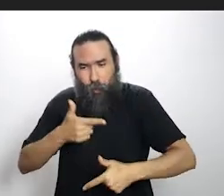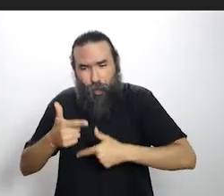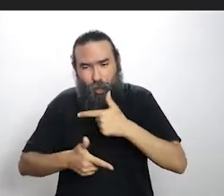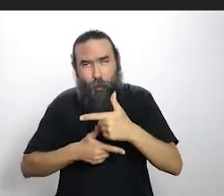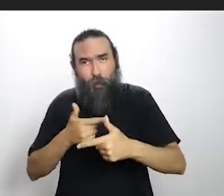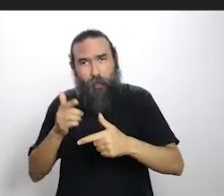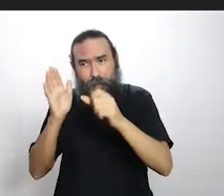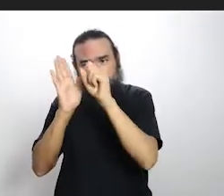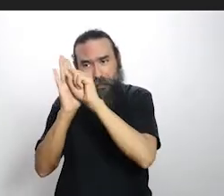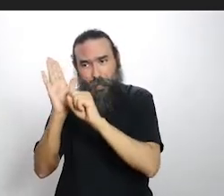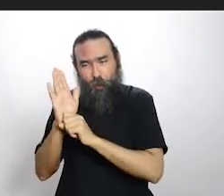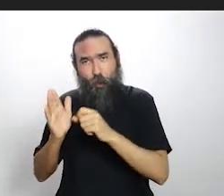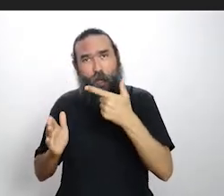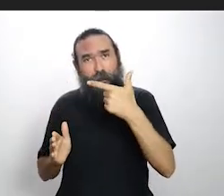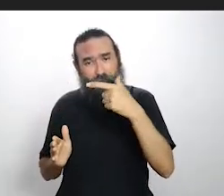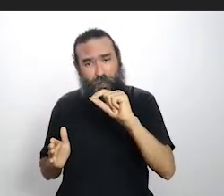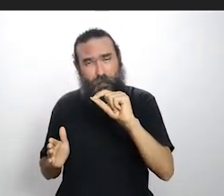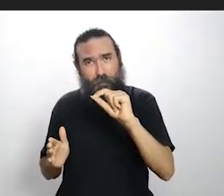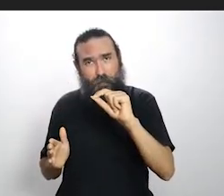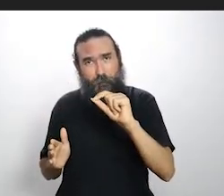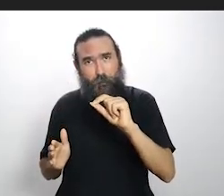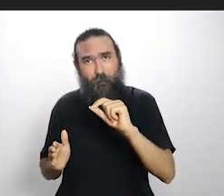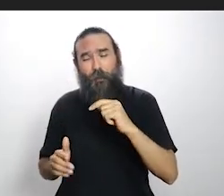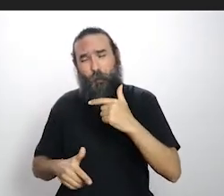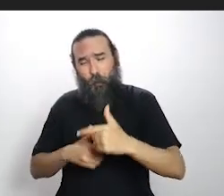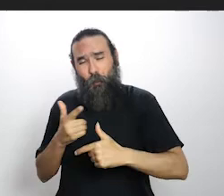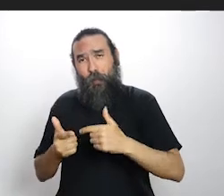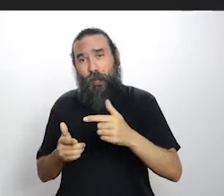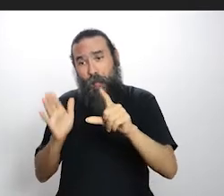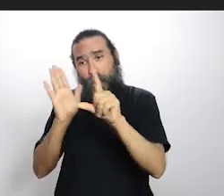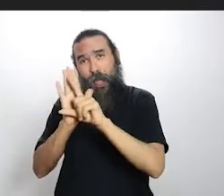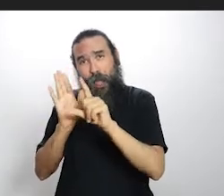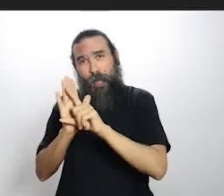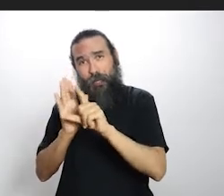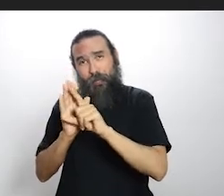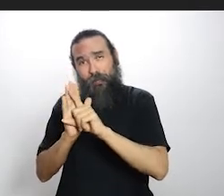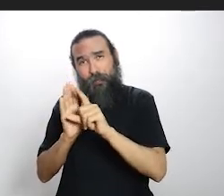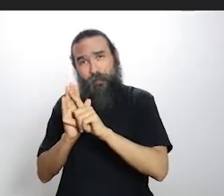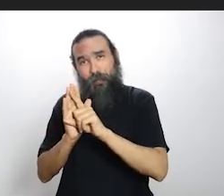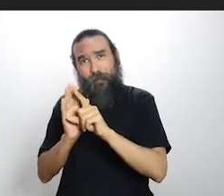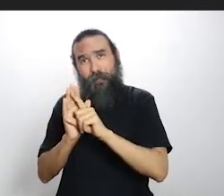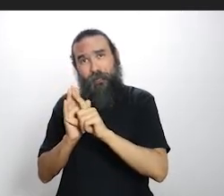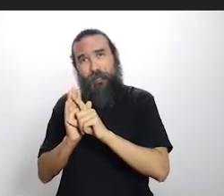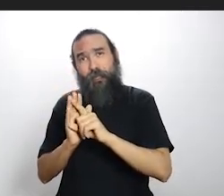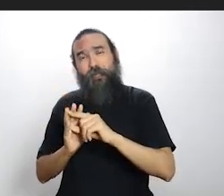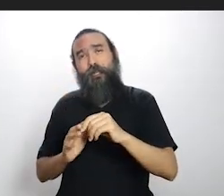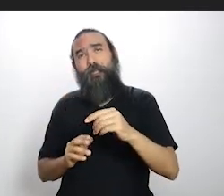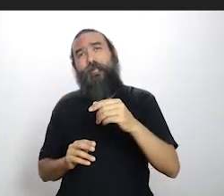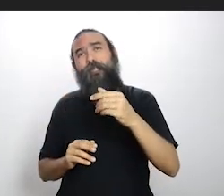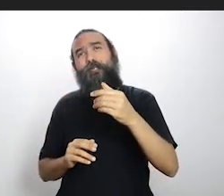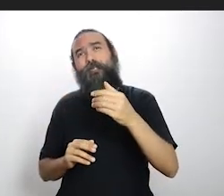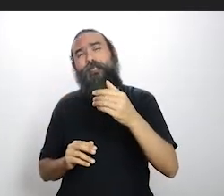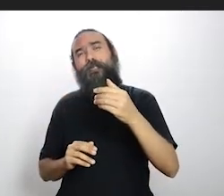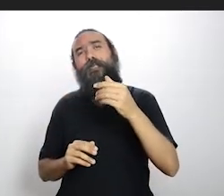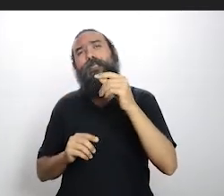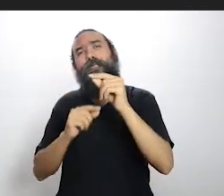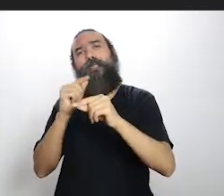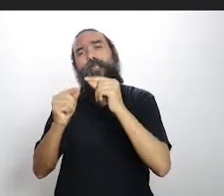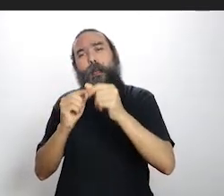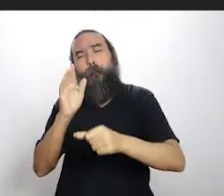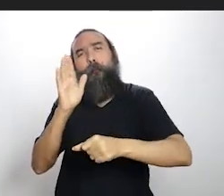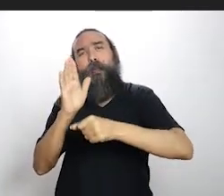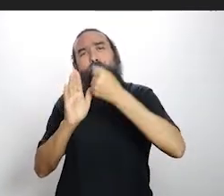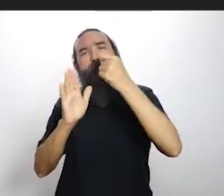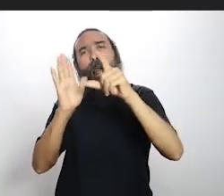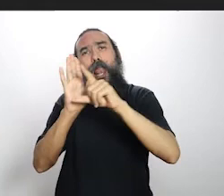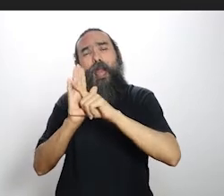10.639, do dia 5 de janeiro de 2003, é a primeira lei, quando Lula senta na cadeira de presidente, é a primeira lei